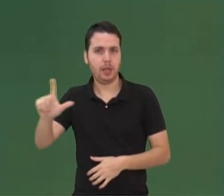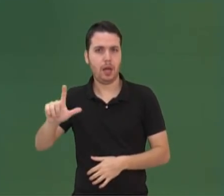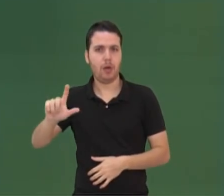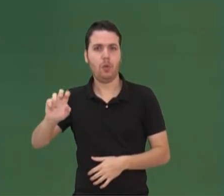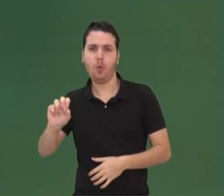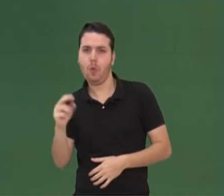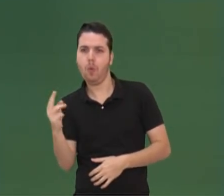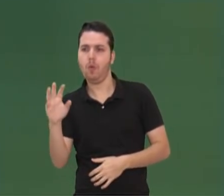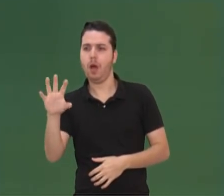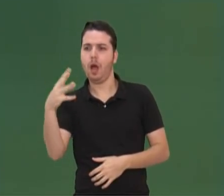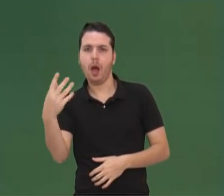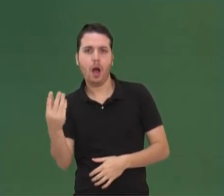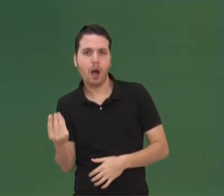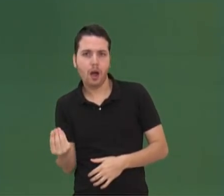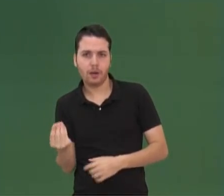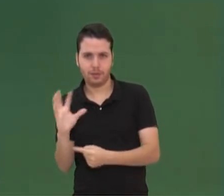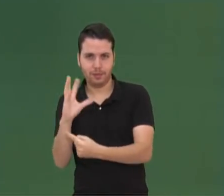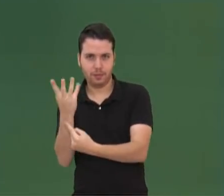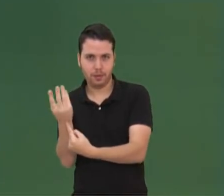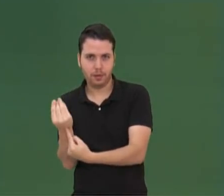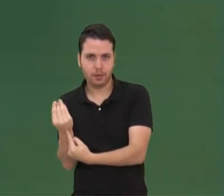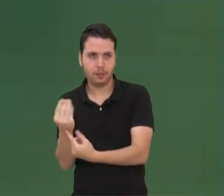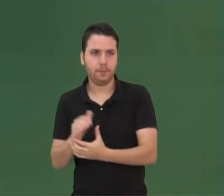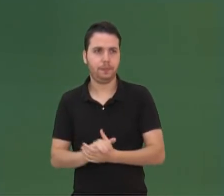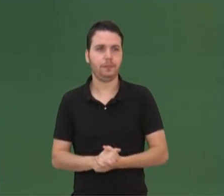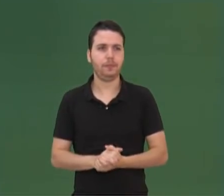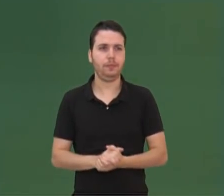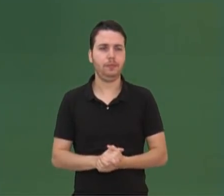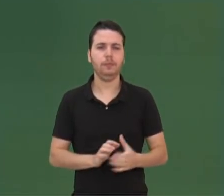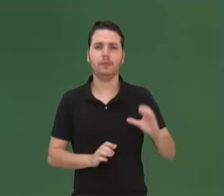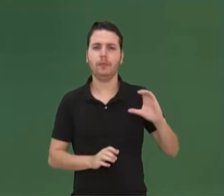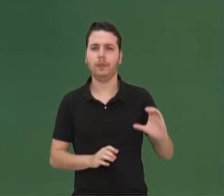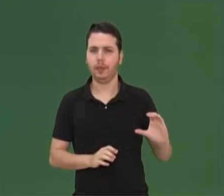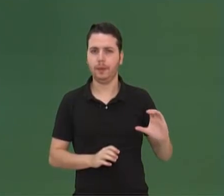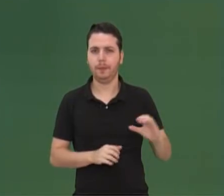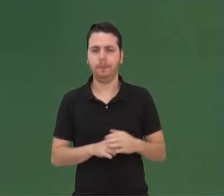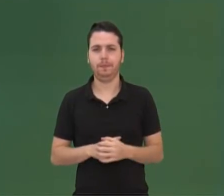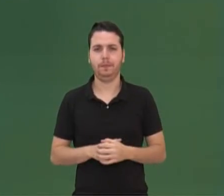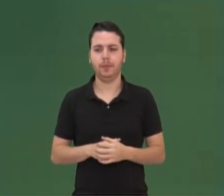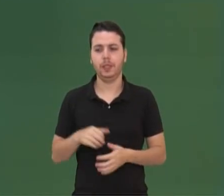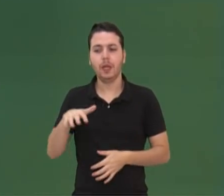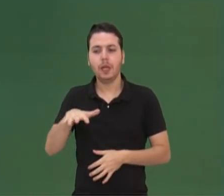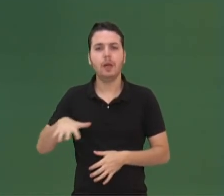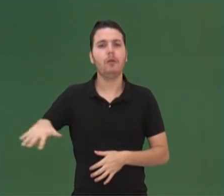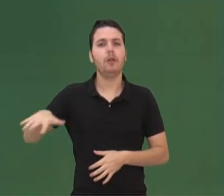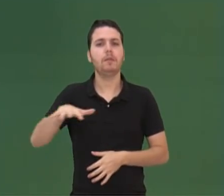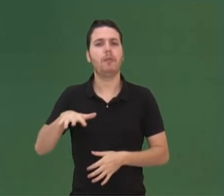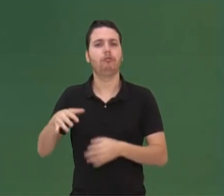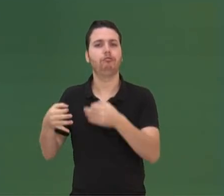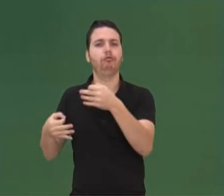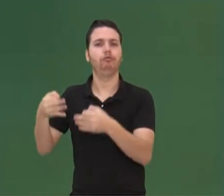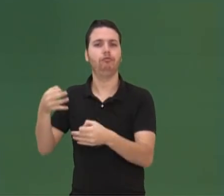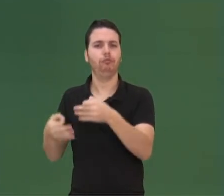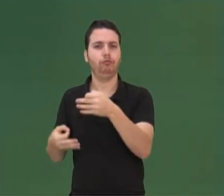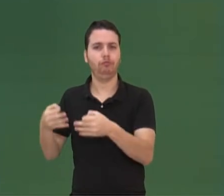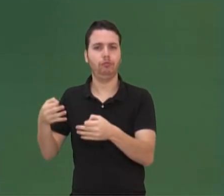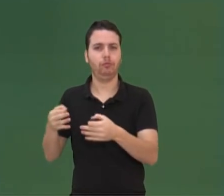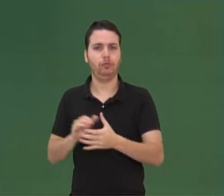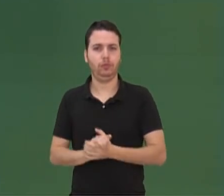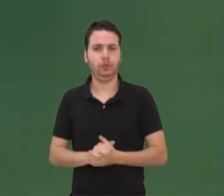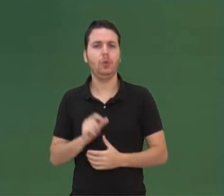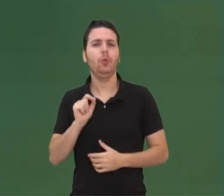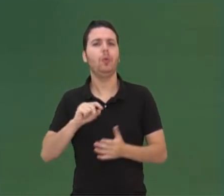ou artístico. Letra C, num espaço jurídico. O que